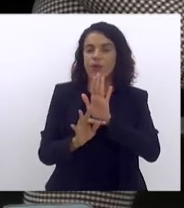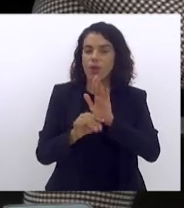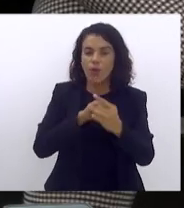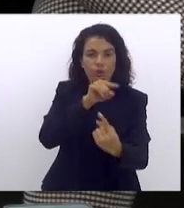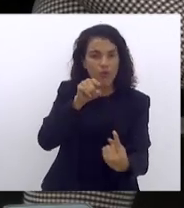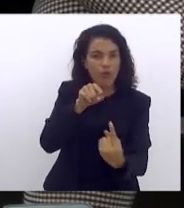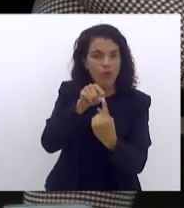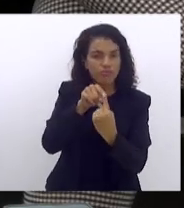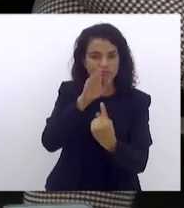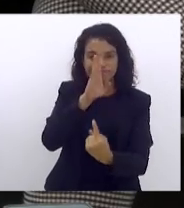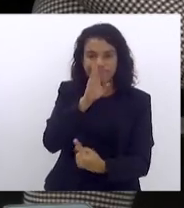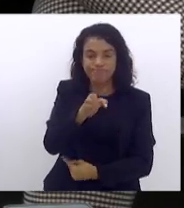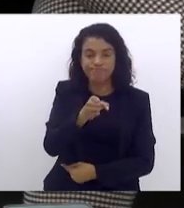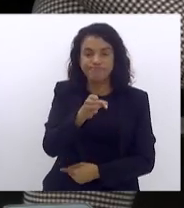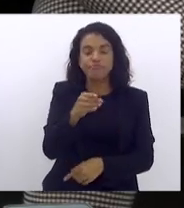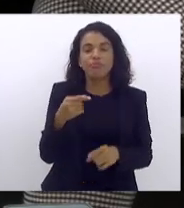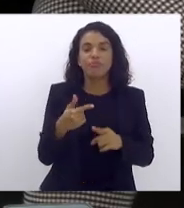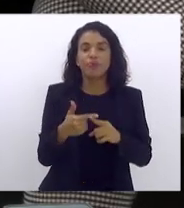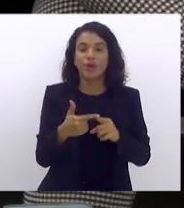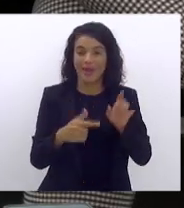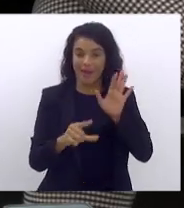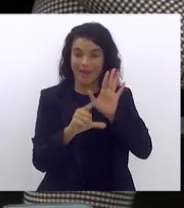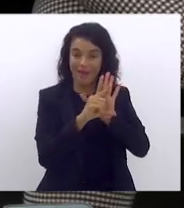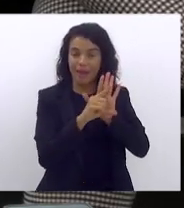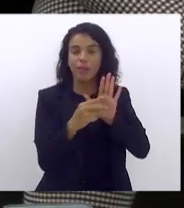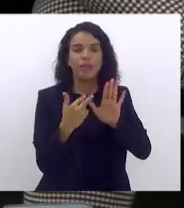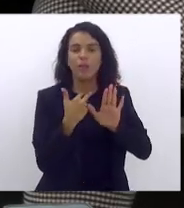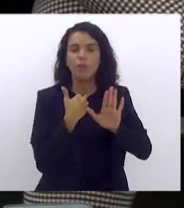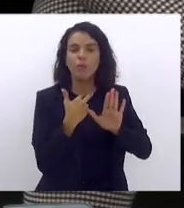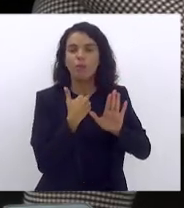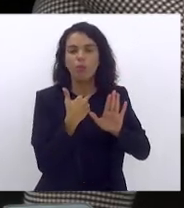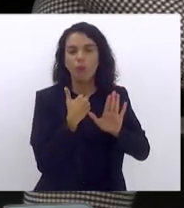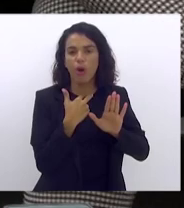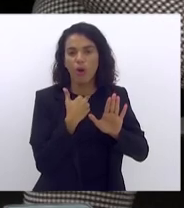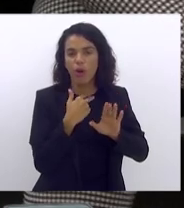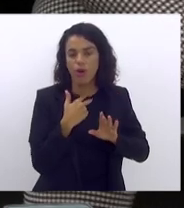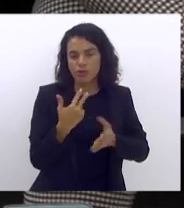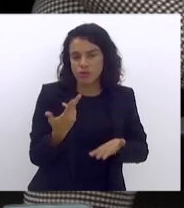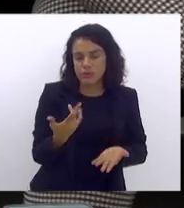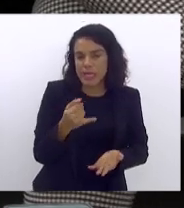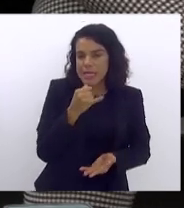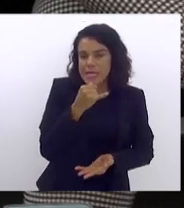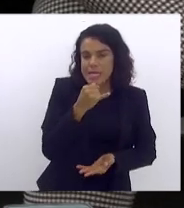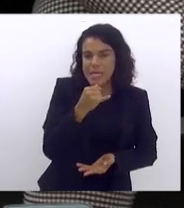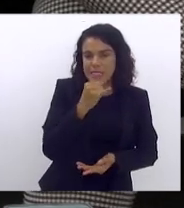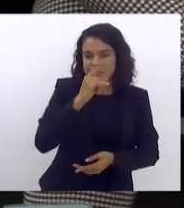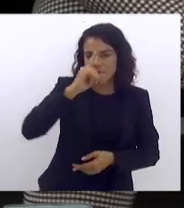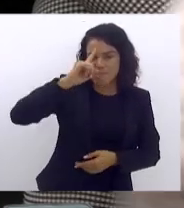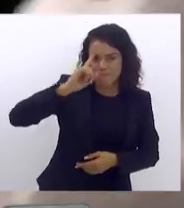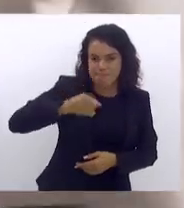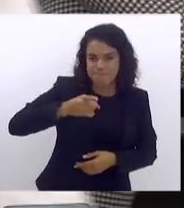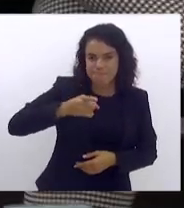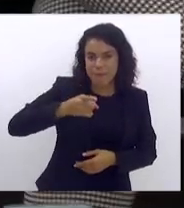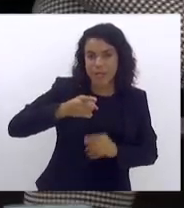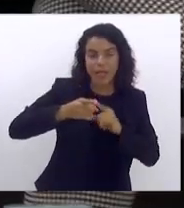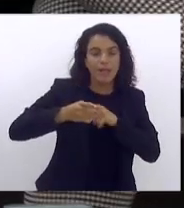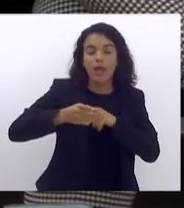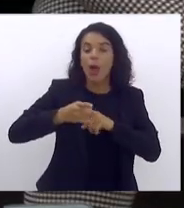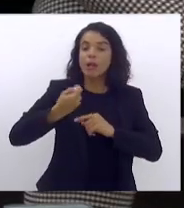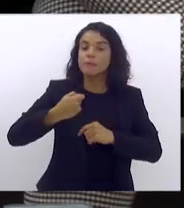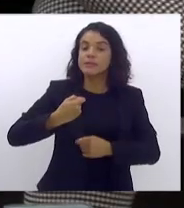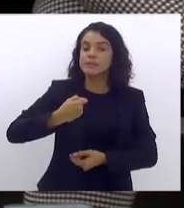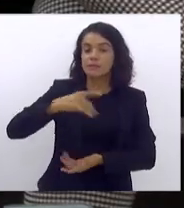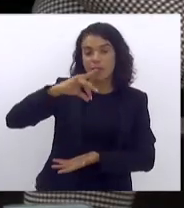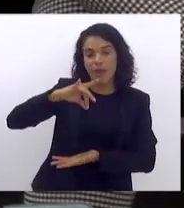objetivo, porque a lei ela não pode ser uma lei que apenas negue algo, ela tem que